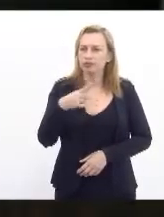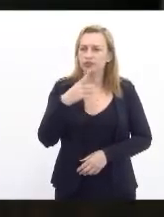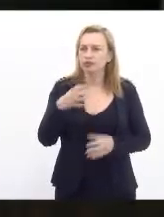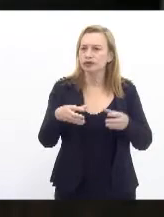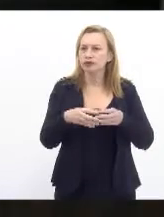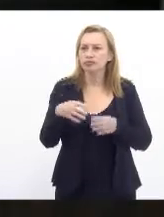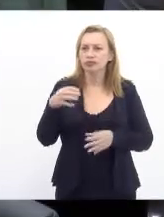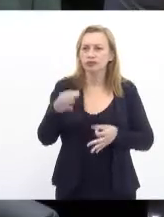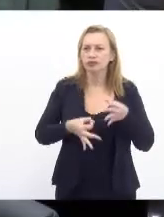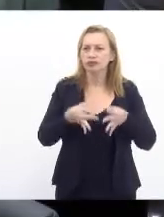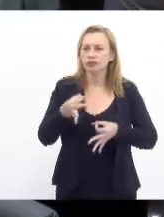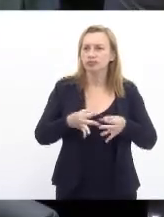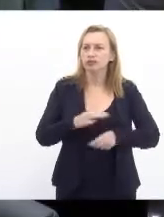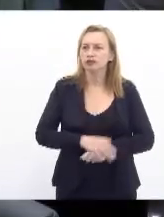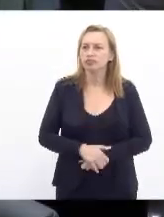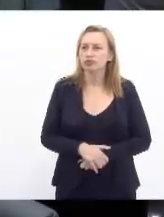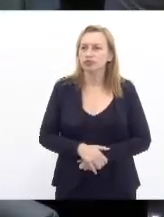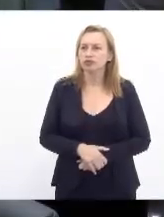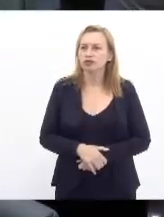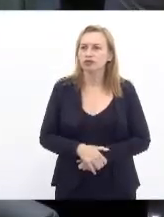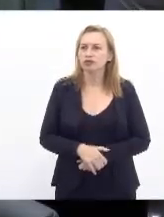de Constituição e Justiça.